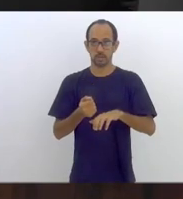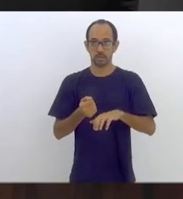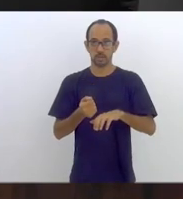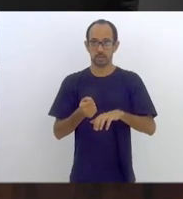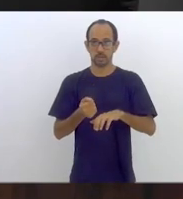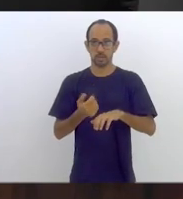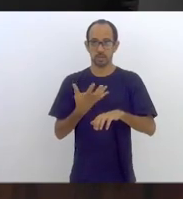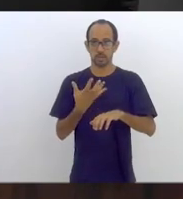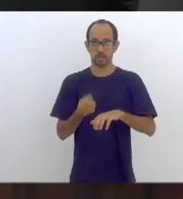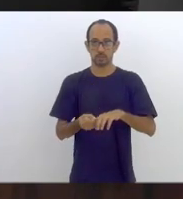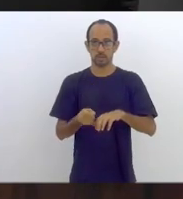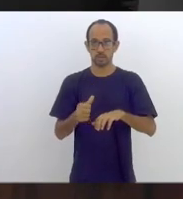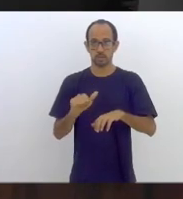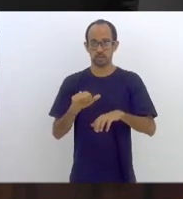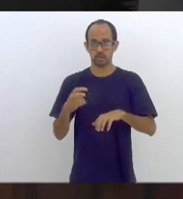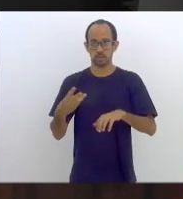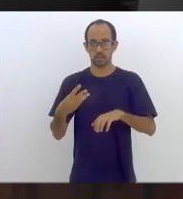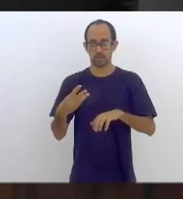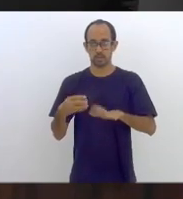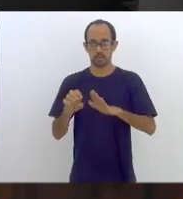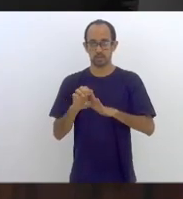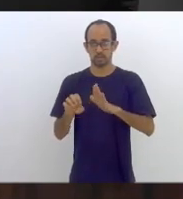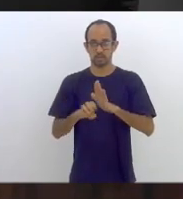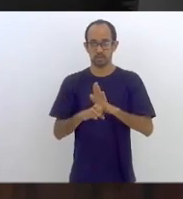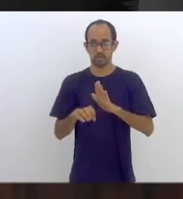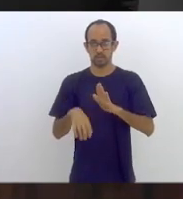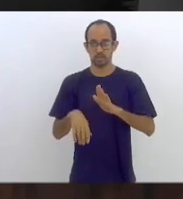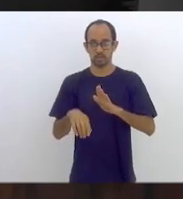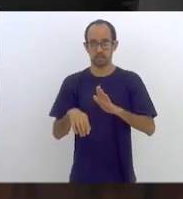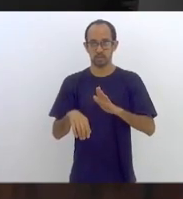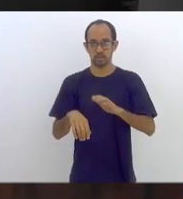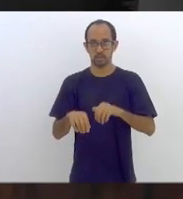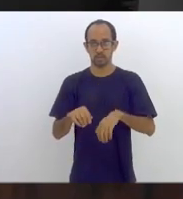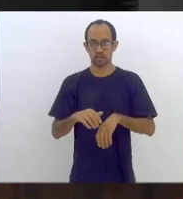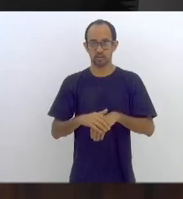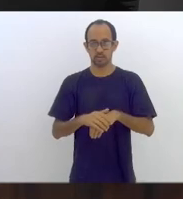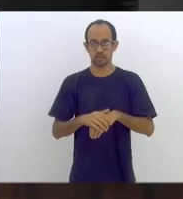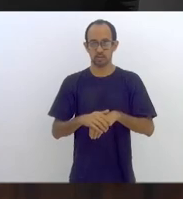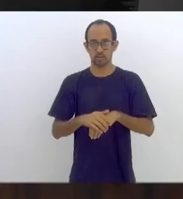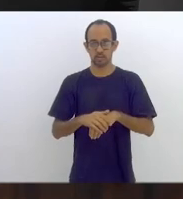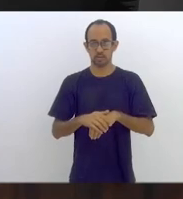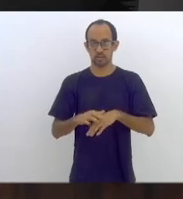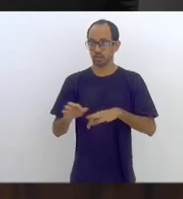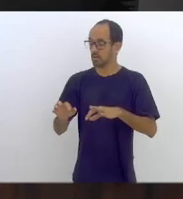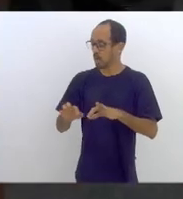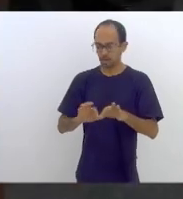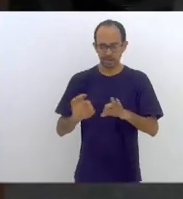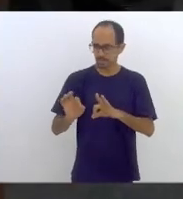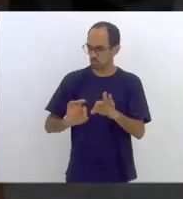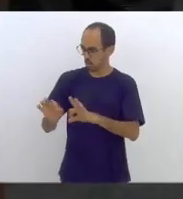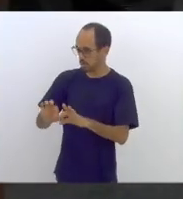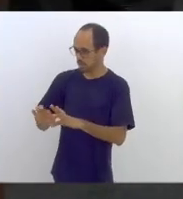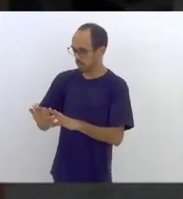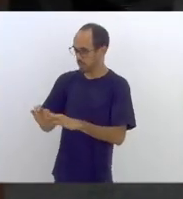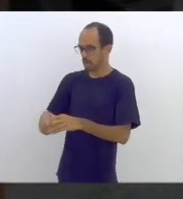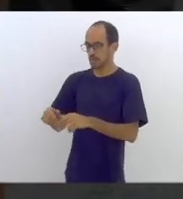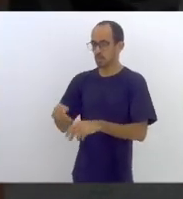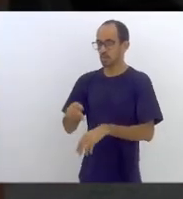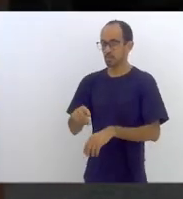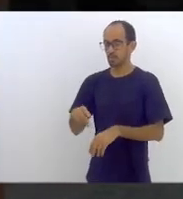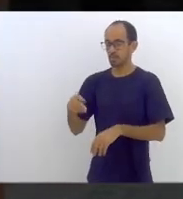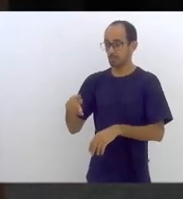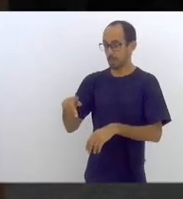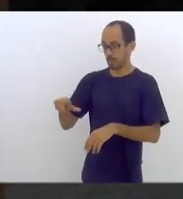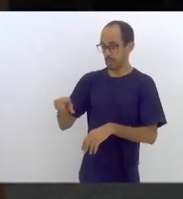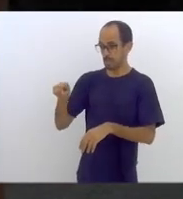recebeu 1373 aqui estão 13 emendas Presidente é que